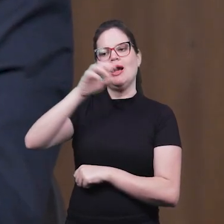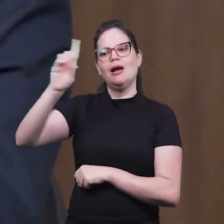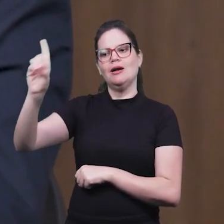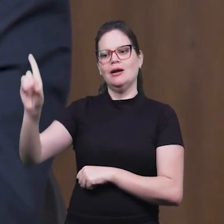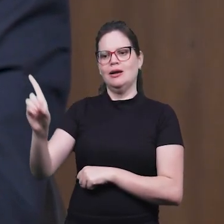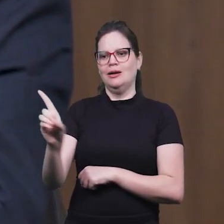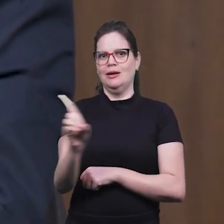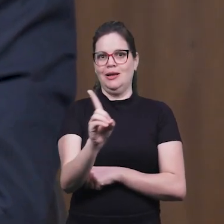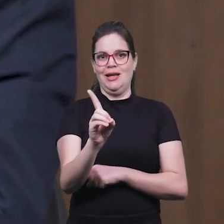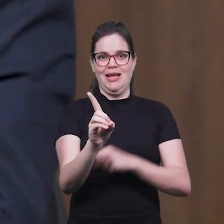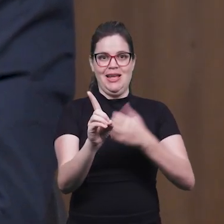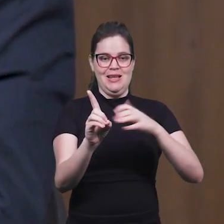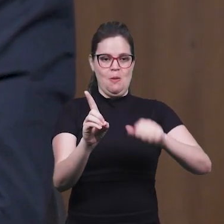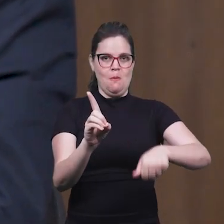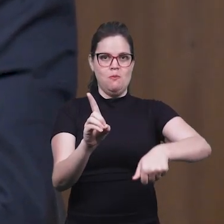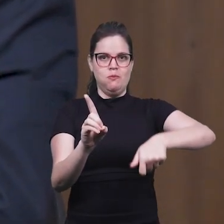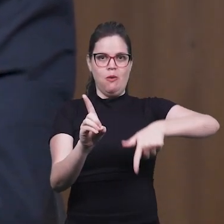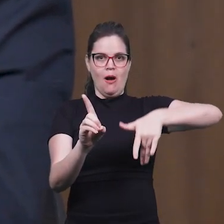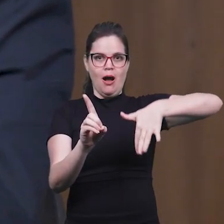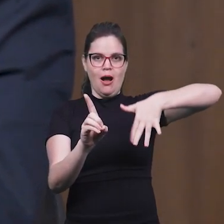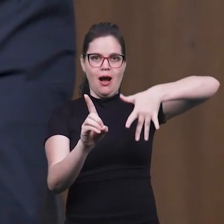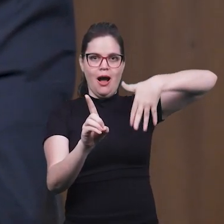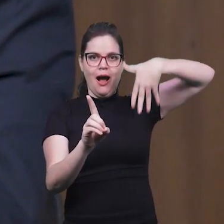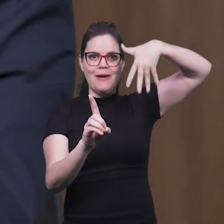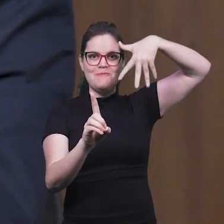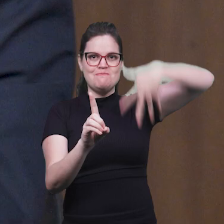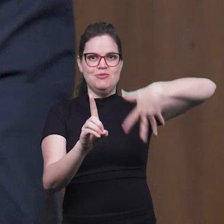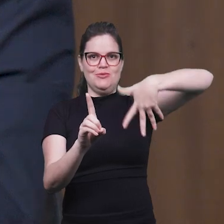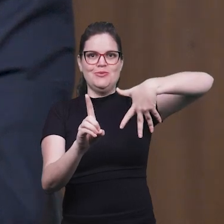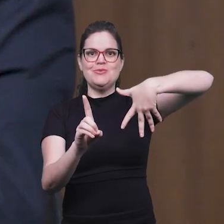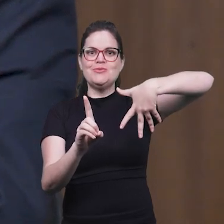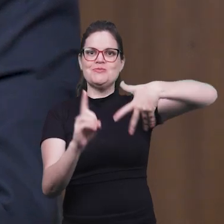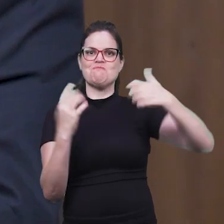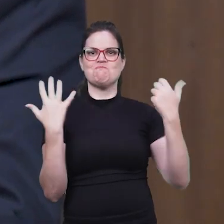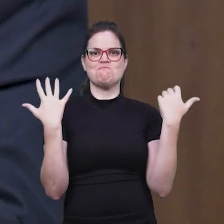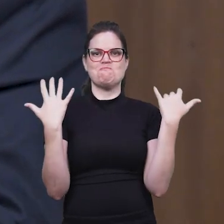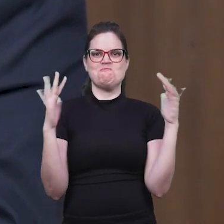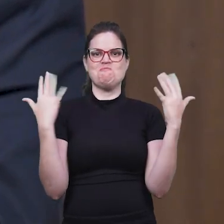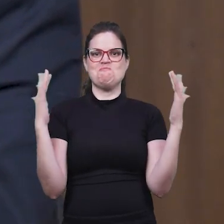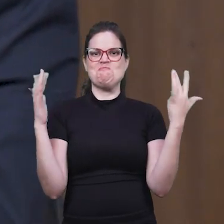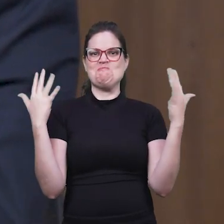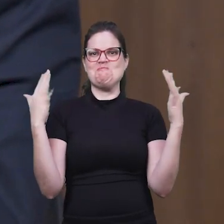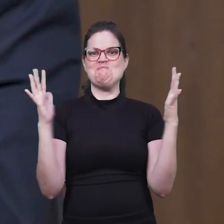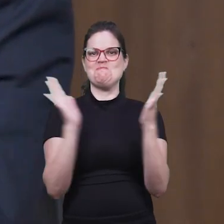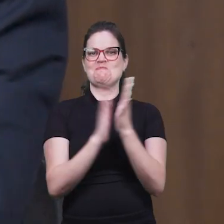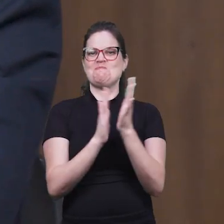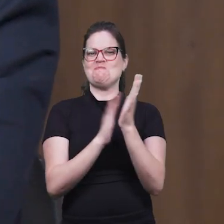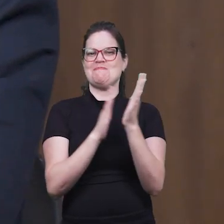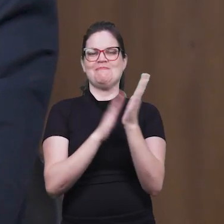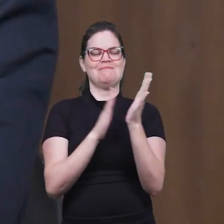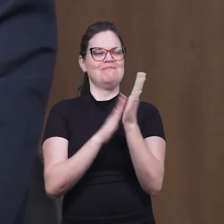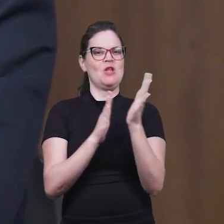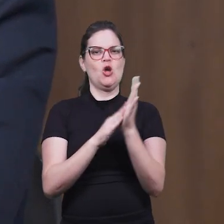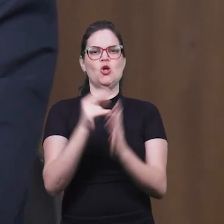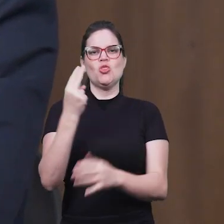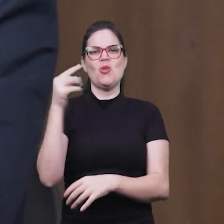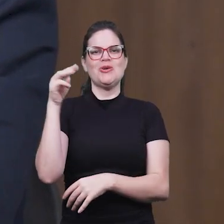se colocou, todo mundo conhecia, a plateia se colocou de pé. Aí ficaram uns 2 minutos aplaudindo essa moça de